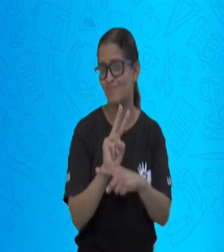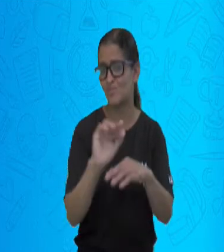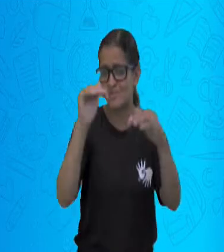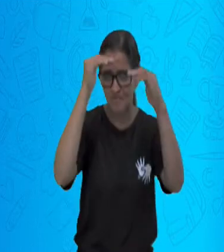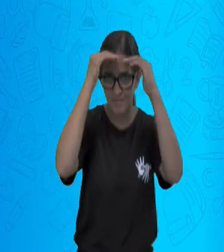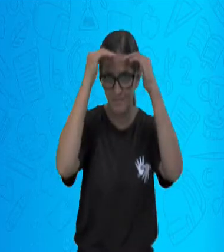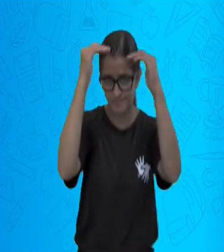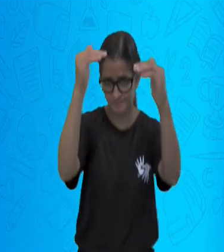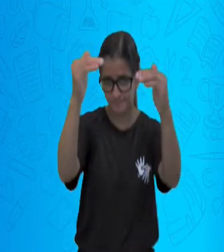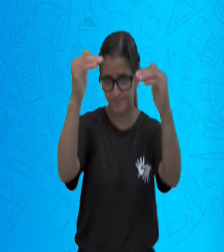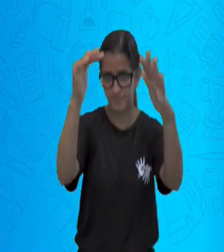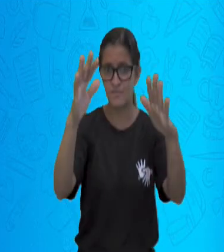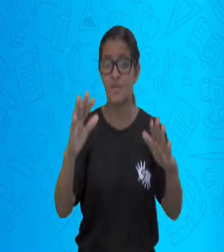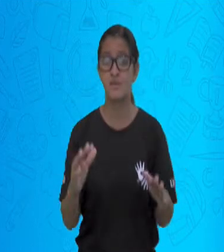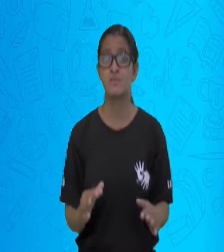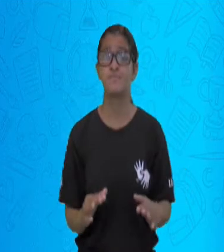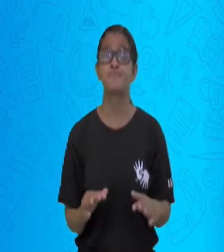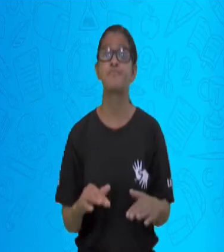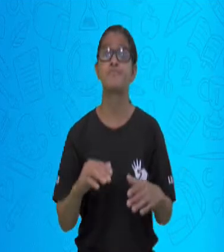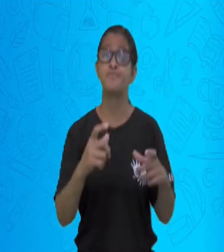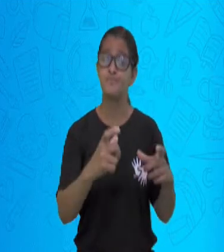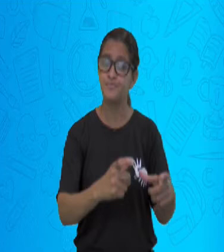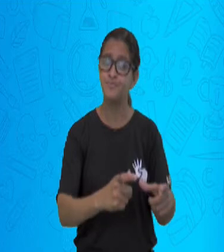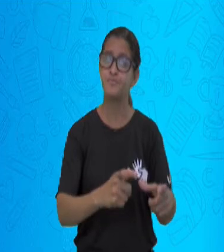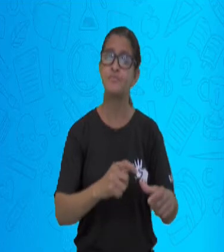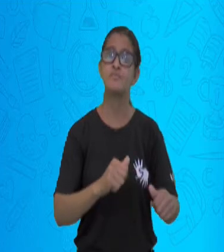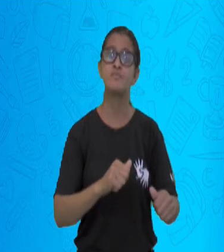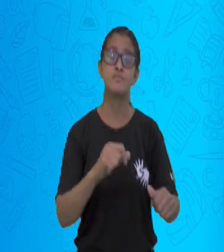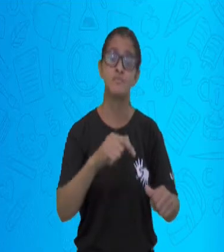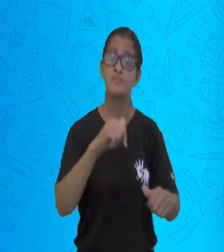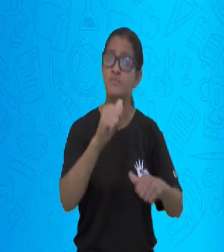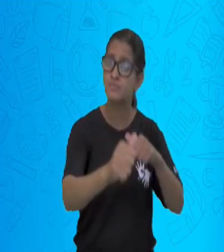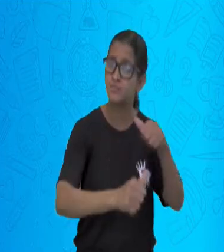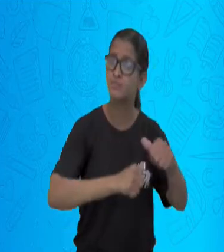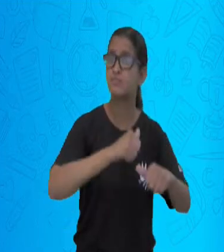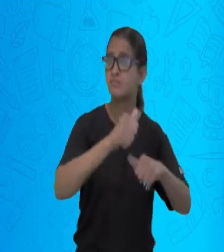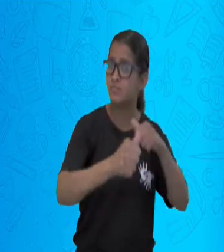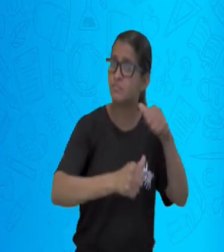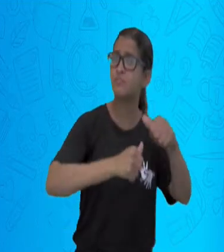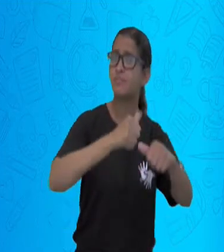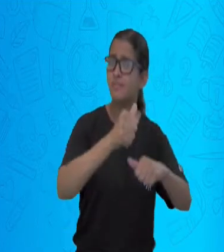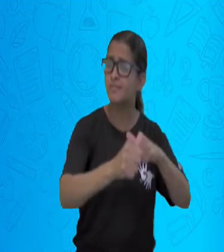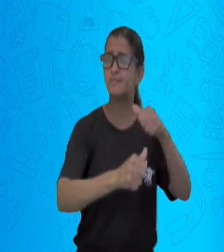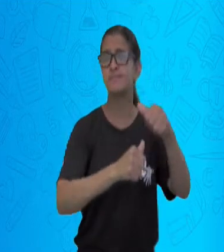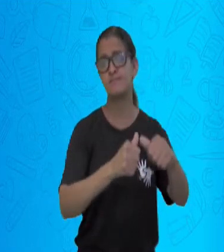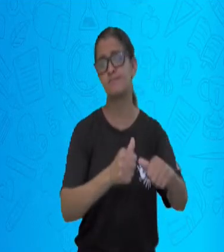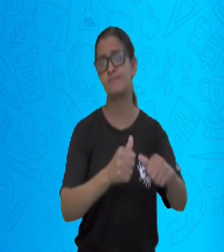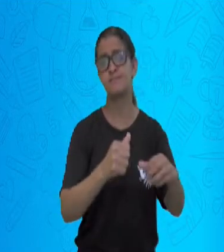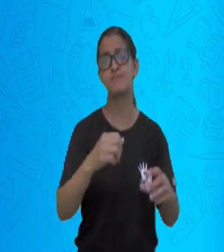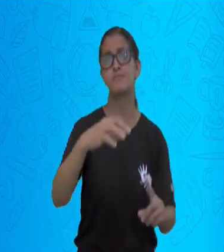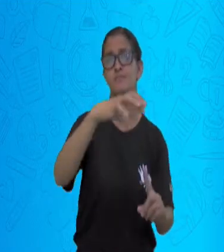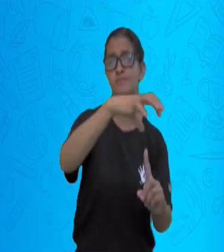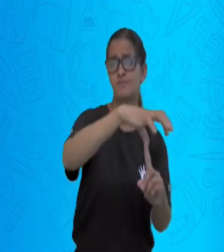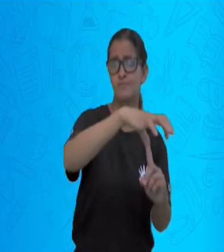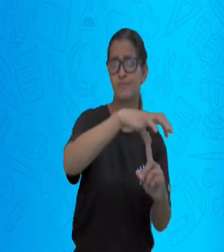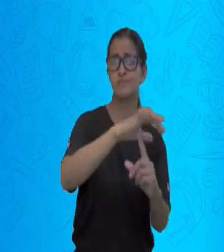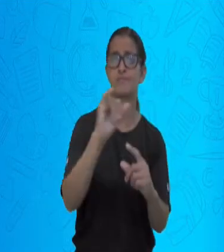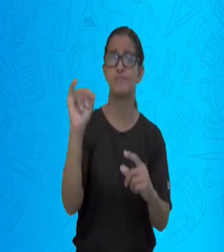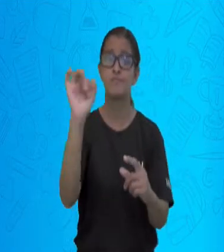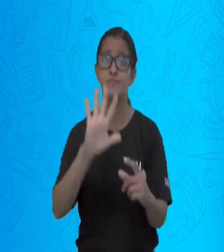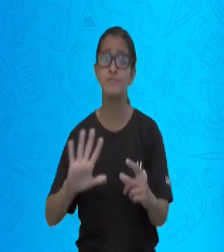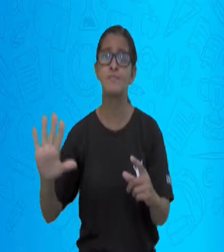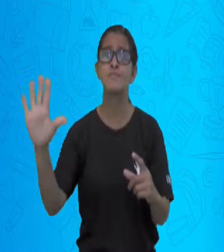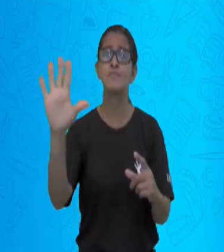constantes transformações. Então, dentro de uma mesma imagem, eu trouxe aqui, que é a imagem da Praça de Serra Lima, em